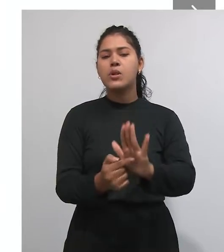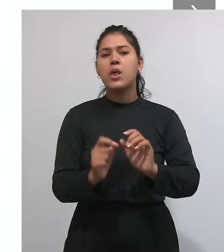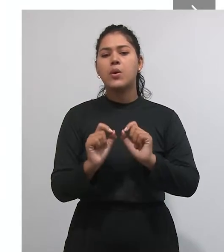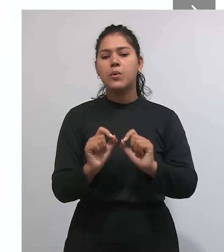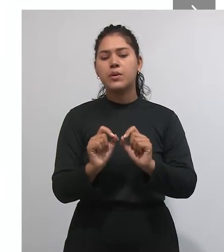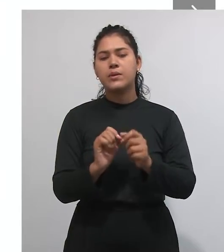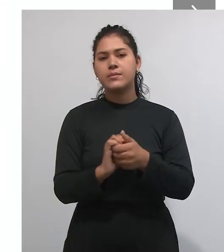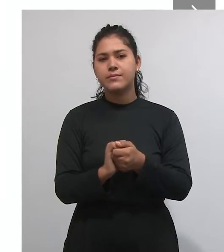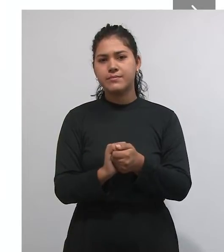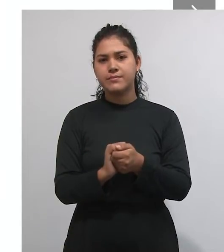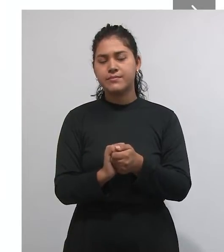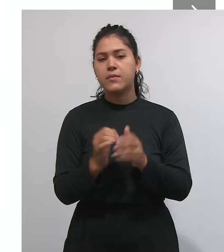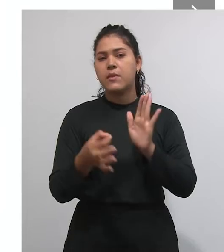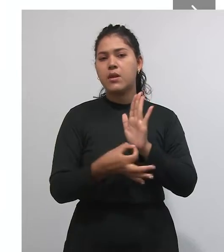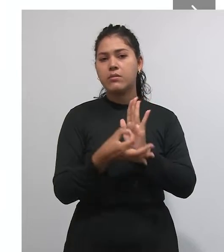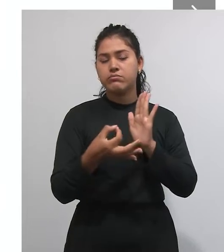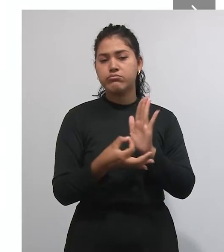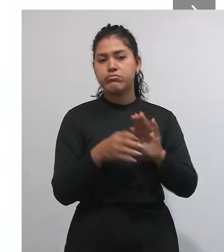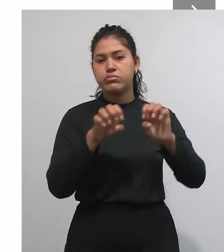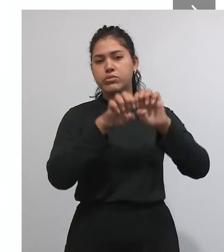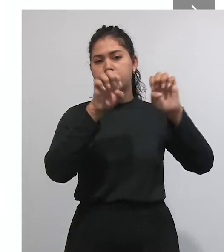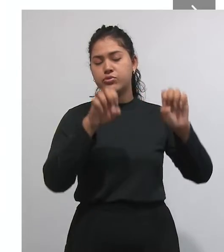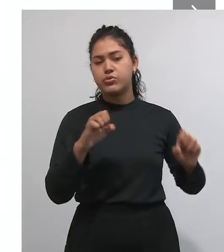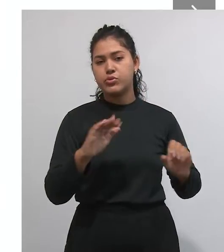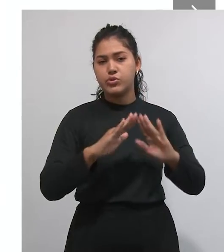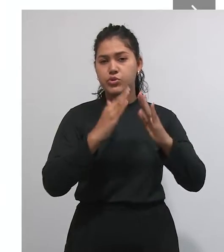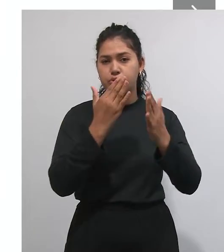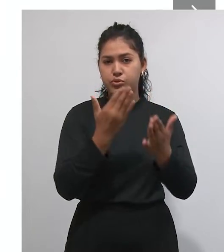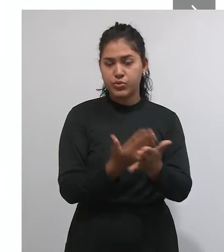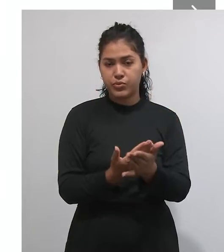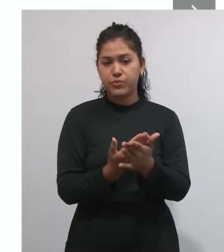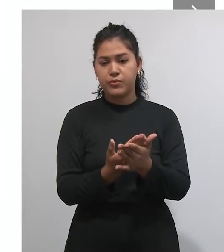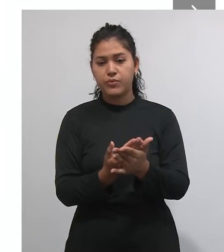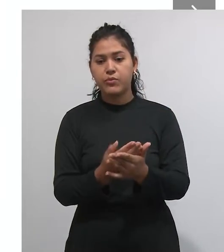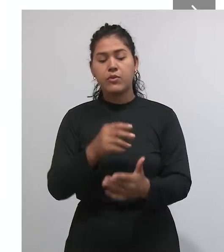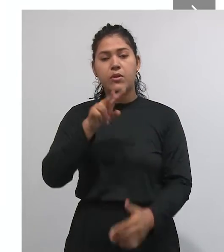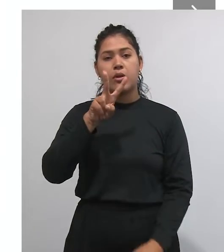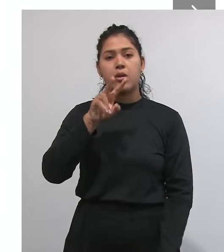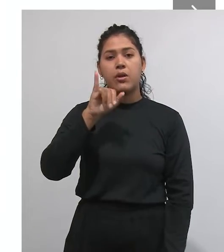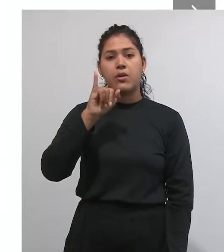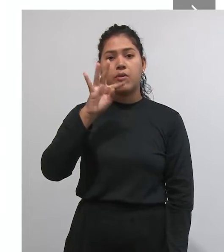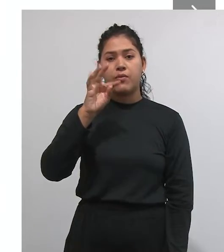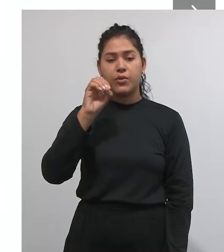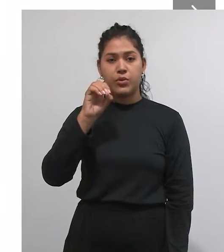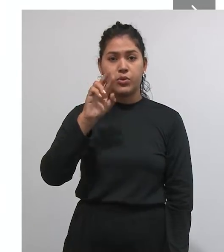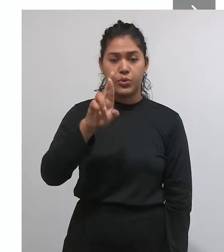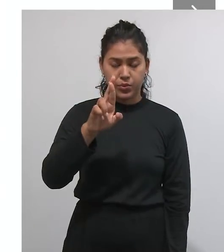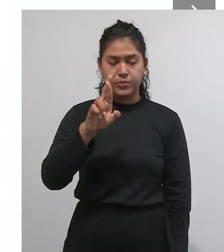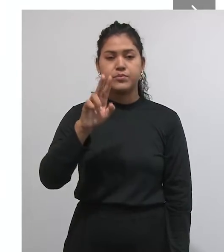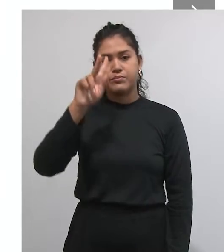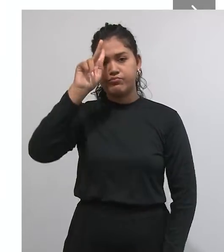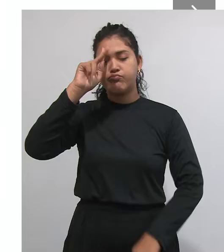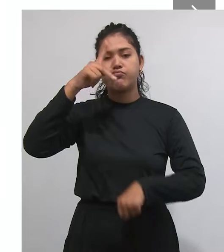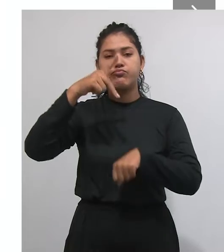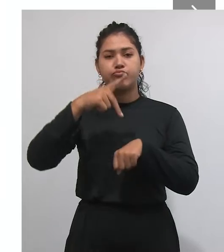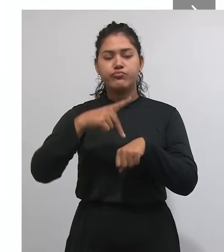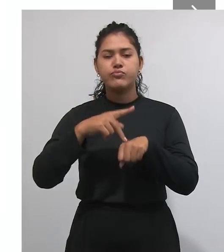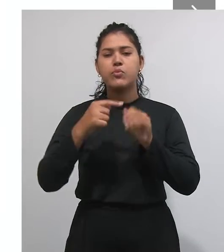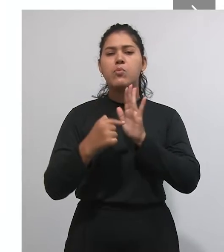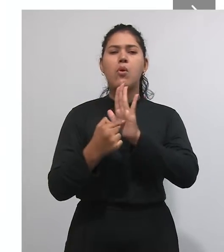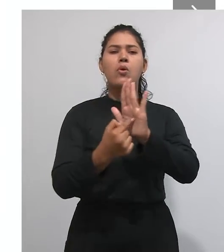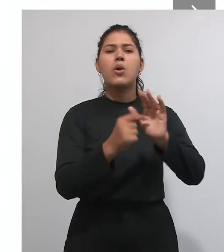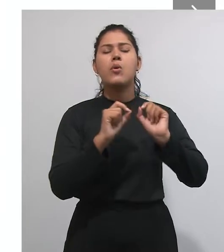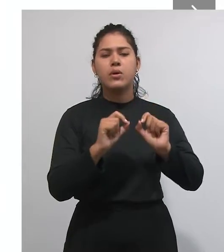destaque, Críticas da Estrutura da Escola do Vitinho, que é o Vitor Henrique Paro, que vai discutir essas